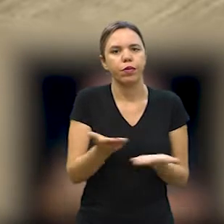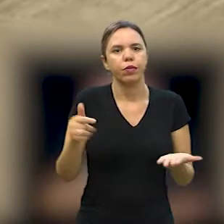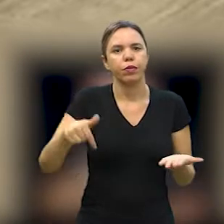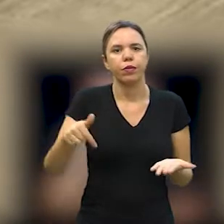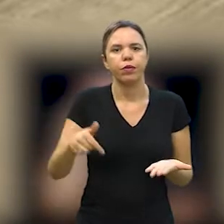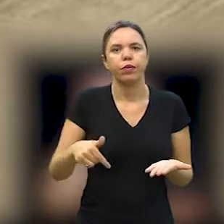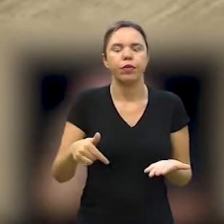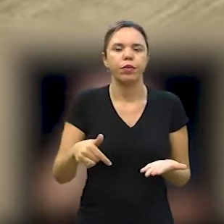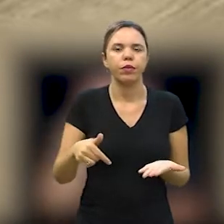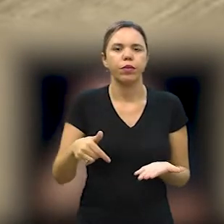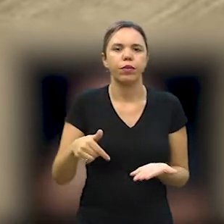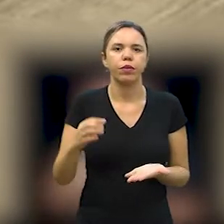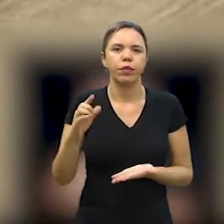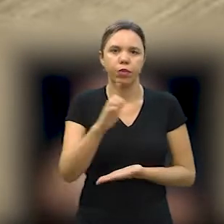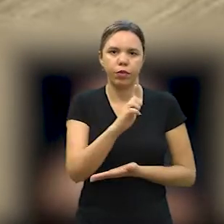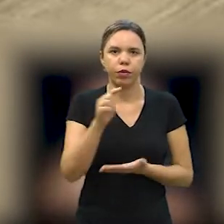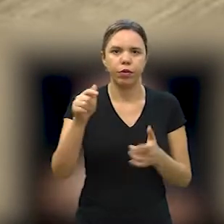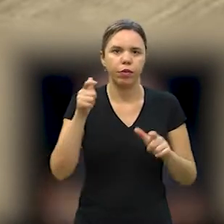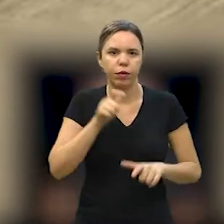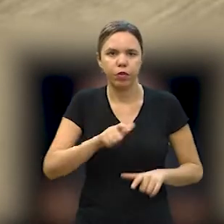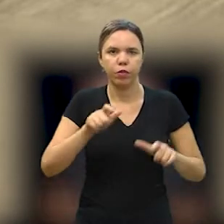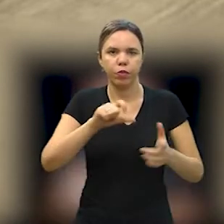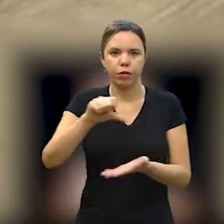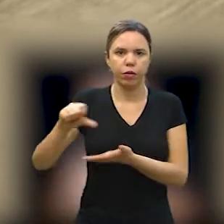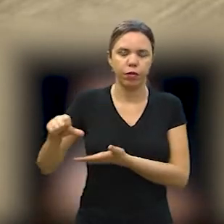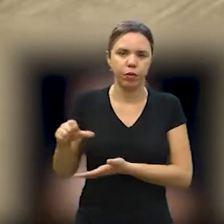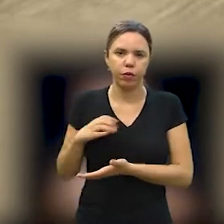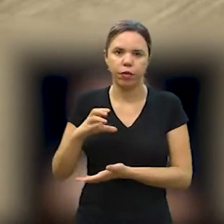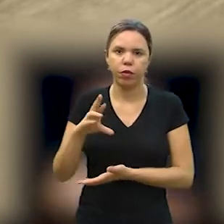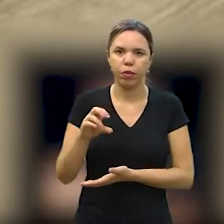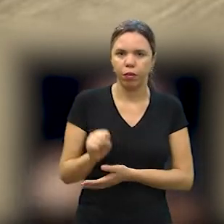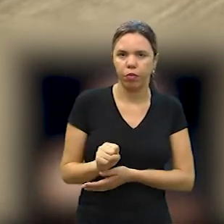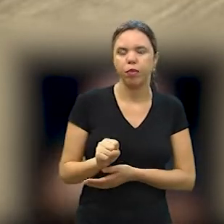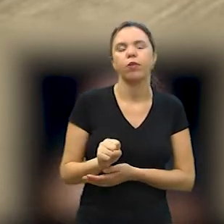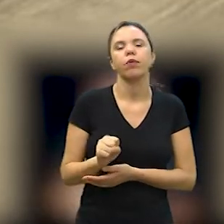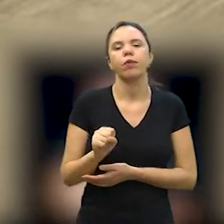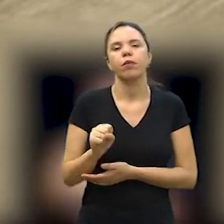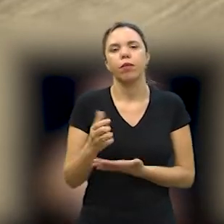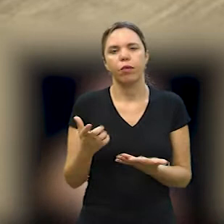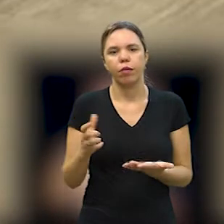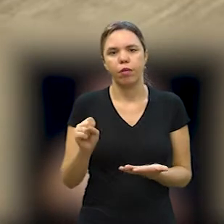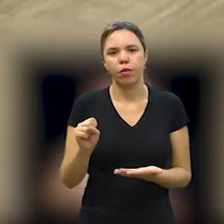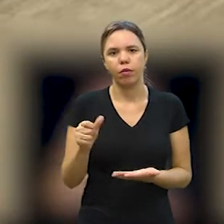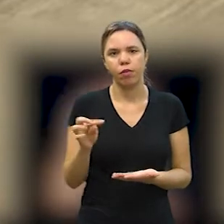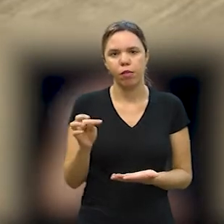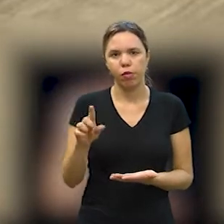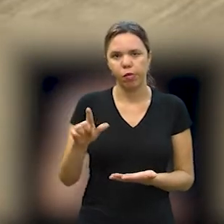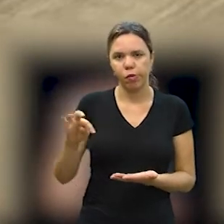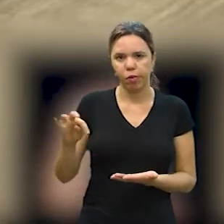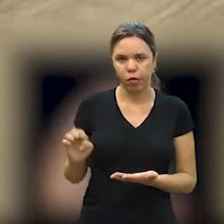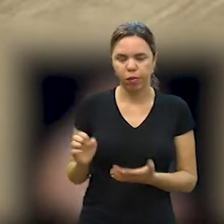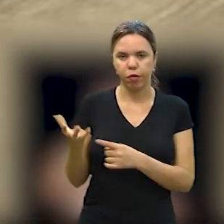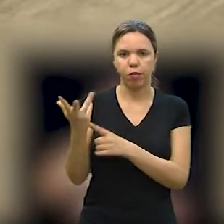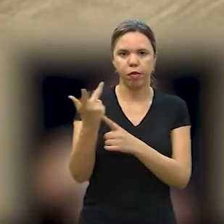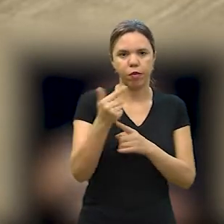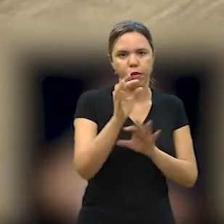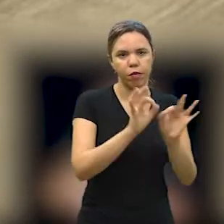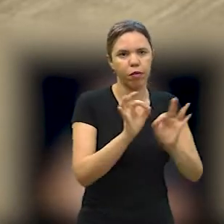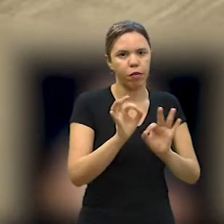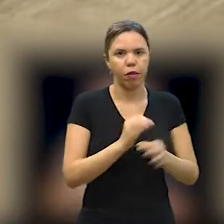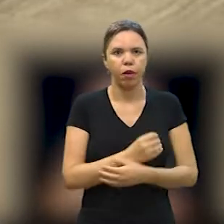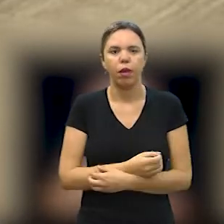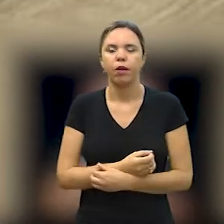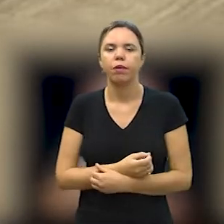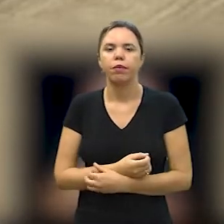pelas mulheres aqui lá do distrito do Campo Grande da região ali do CRAS Satélite Íris pela produção